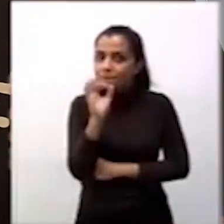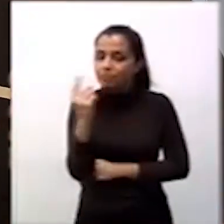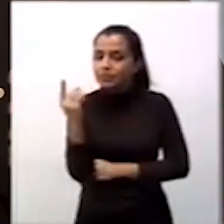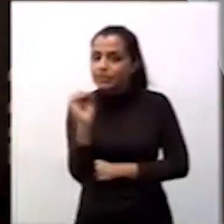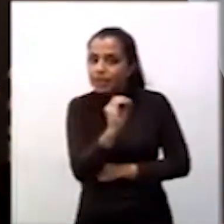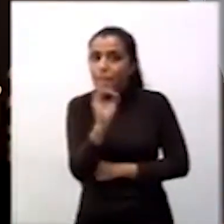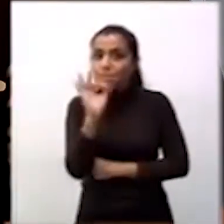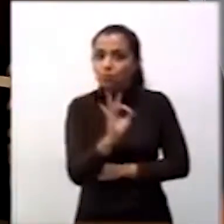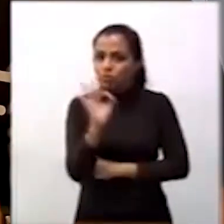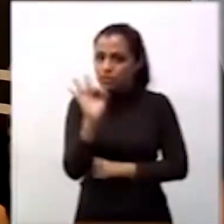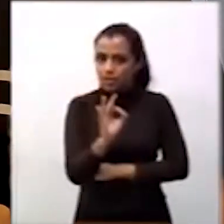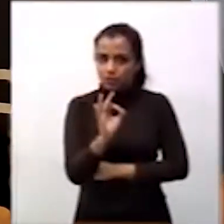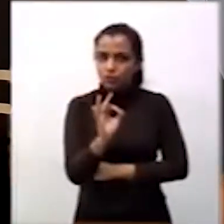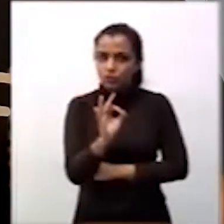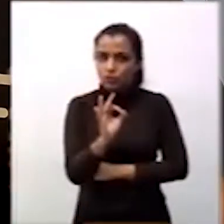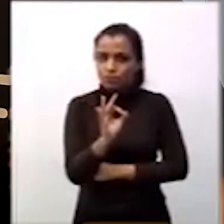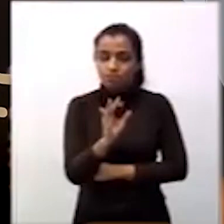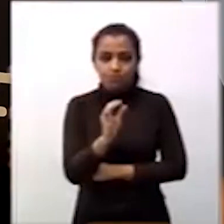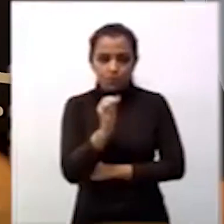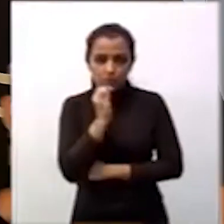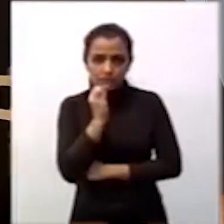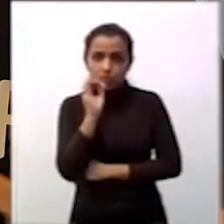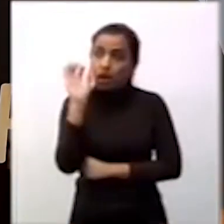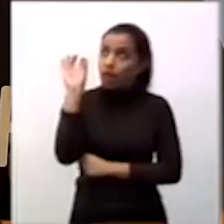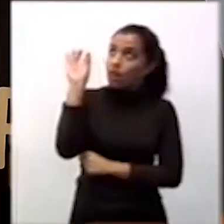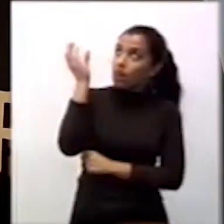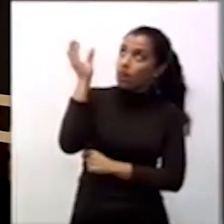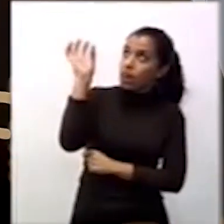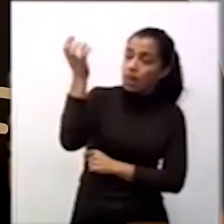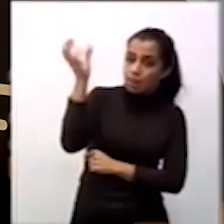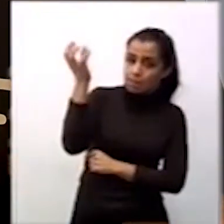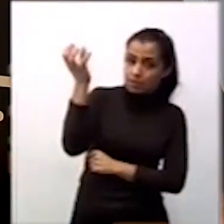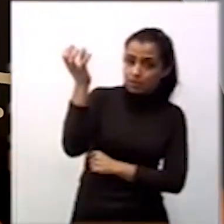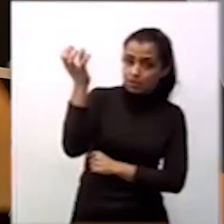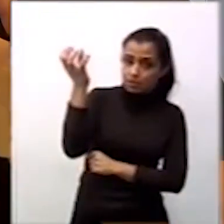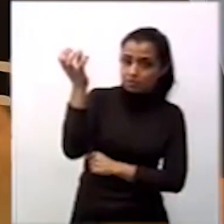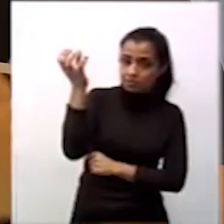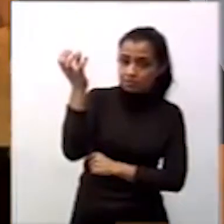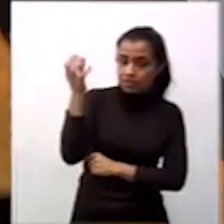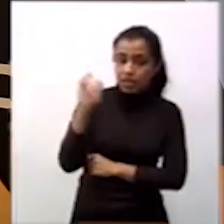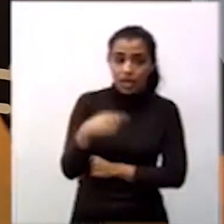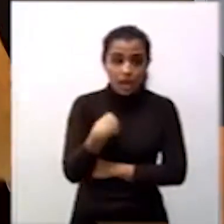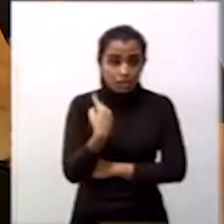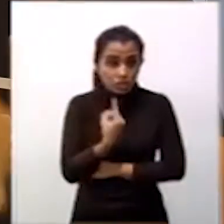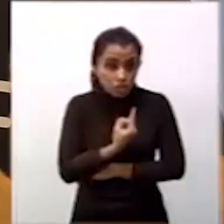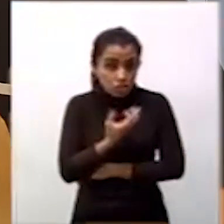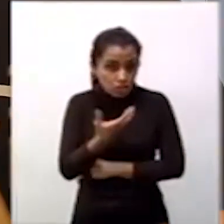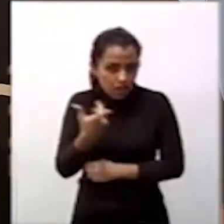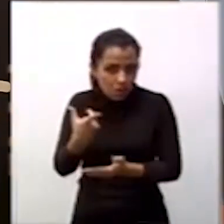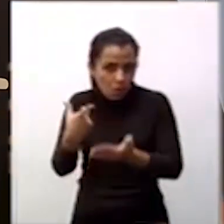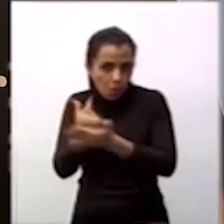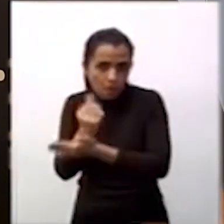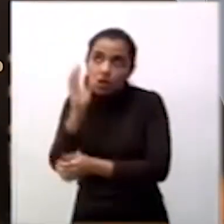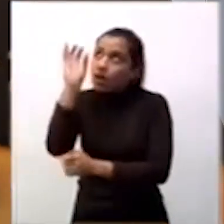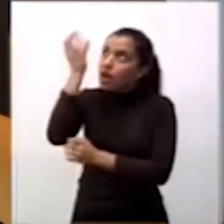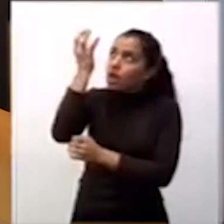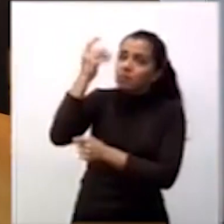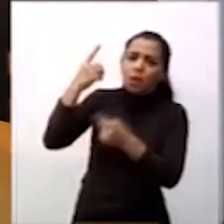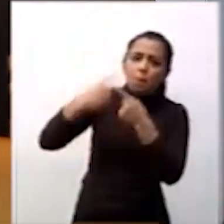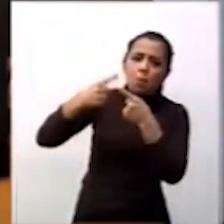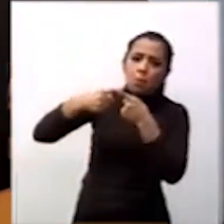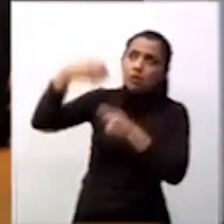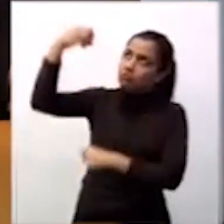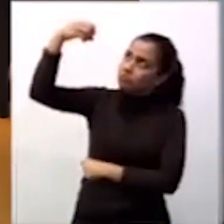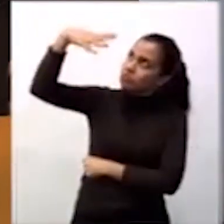explicar. Para que a gente quer uma lâmpada? Uma lâmpada é uma luminária. A gente quer que ela emita luz. Mas eu